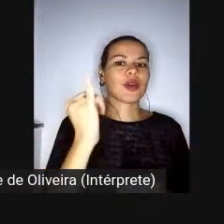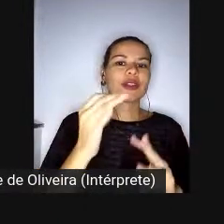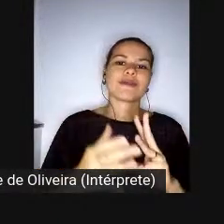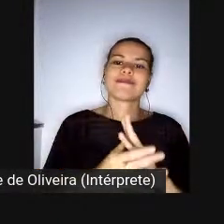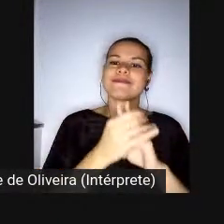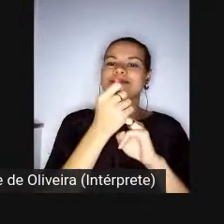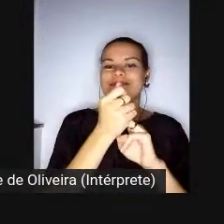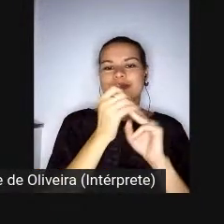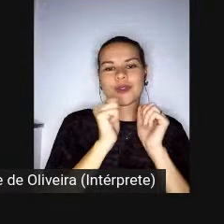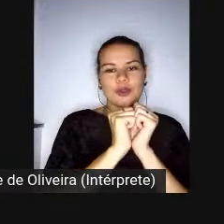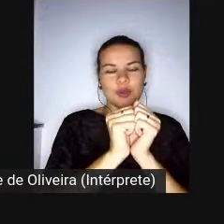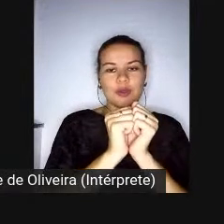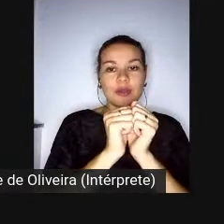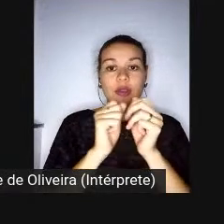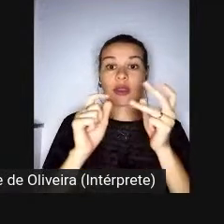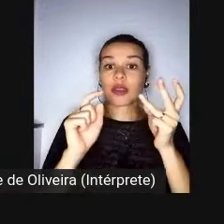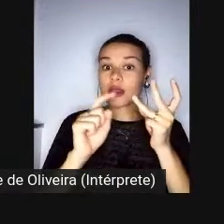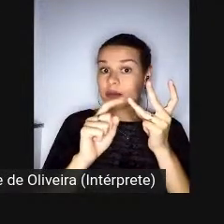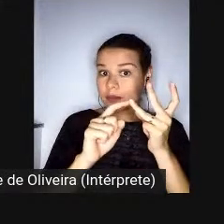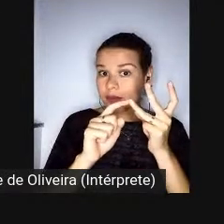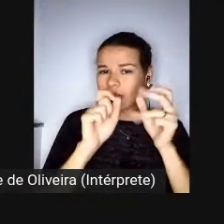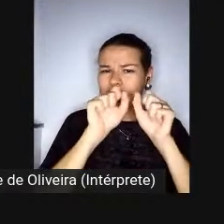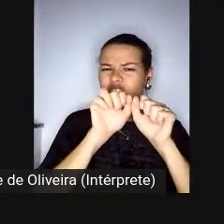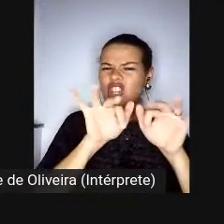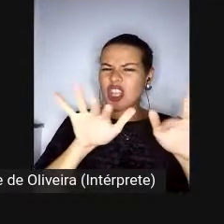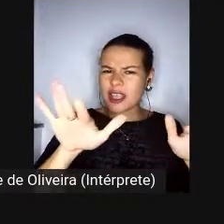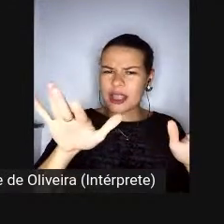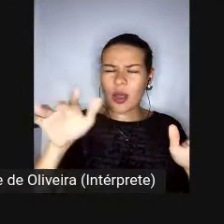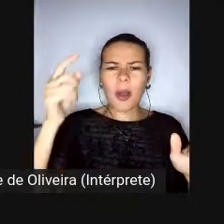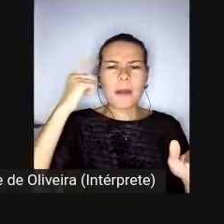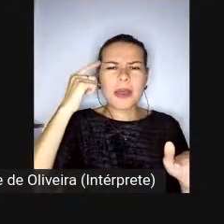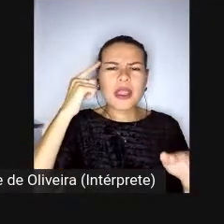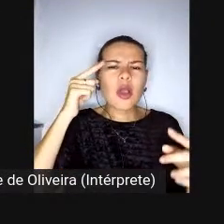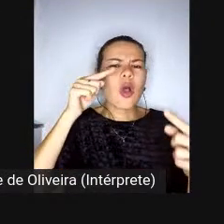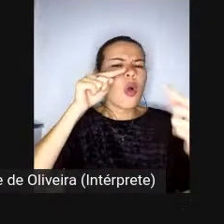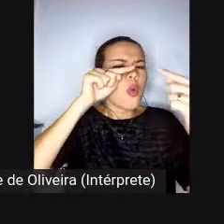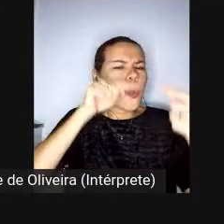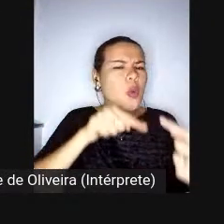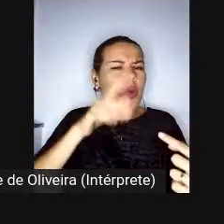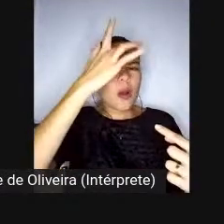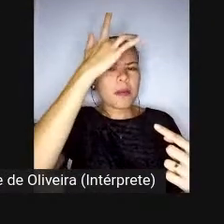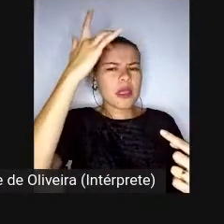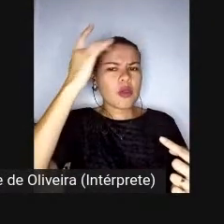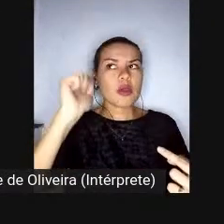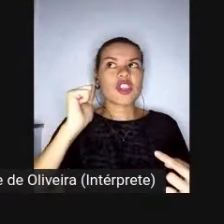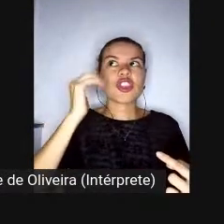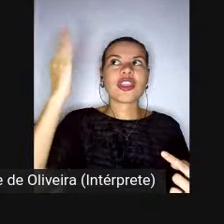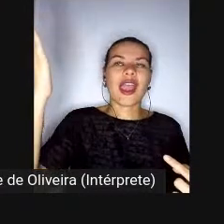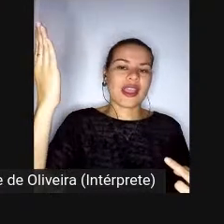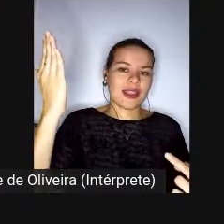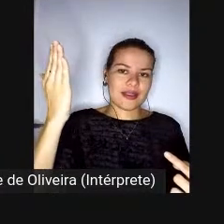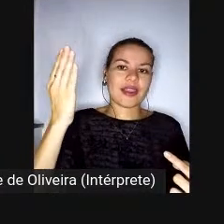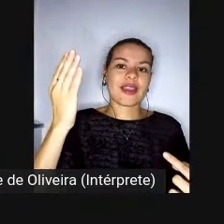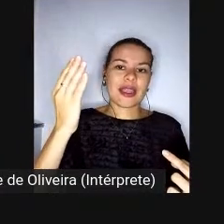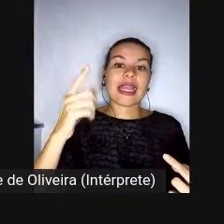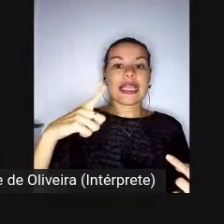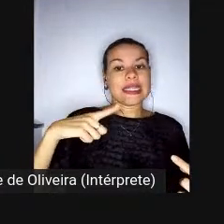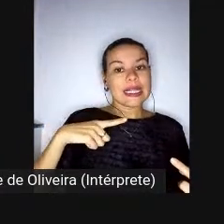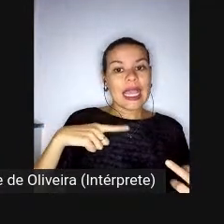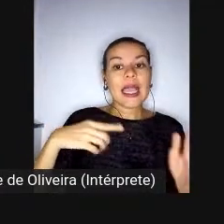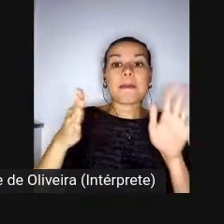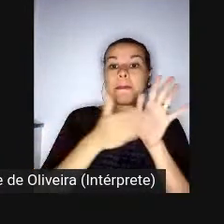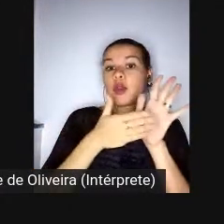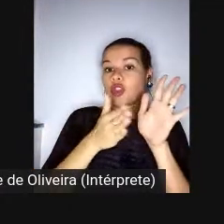extensão é é o braço do Instituto que dialoga mais diretamente para a comunidade externa né então através dos projetos dos cursos